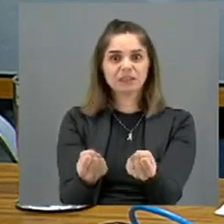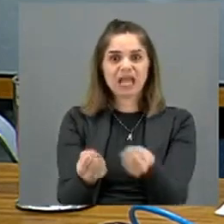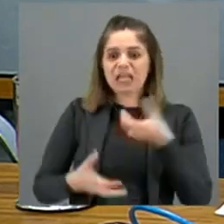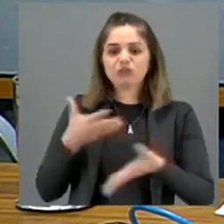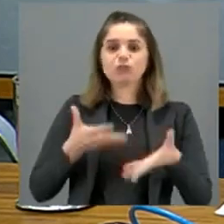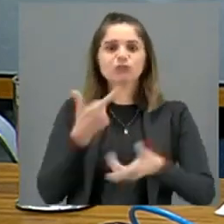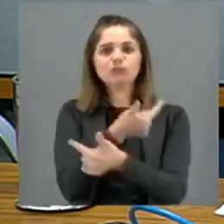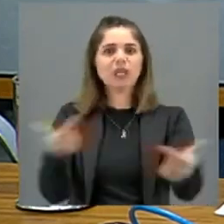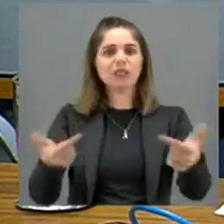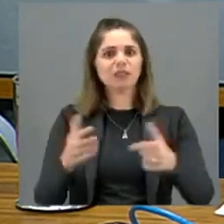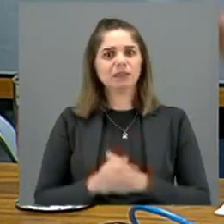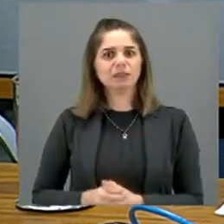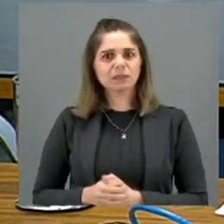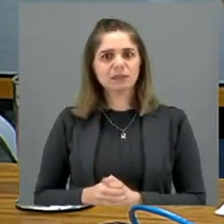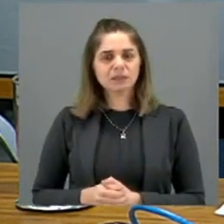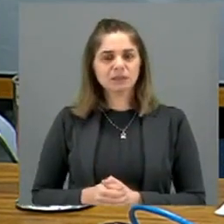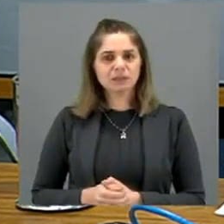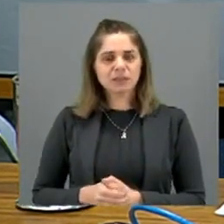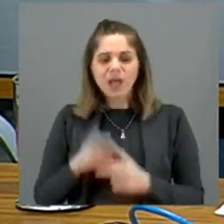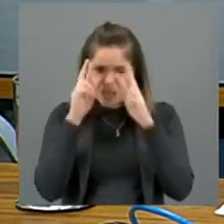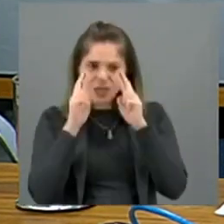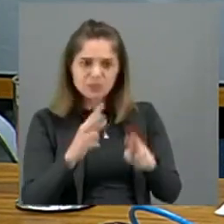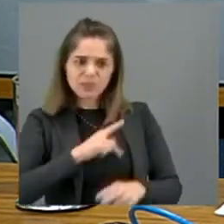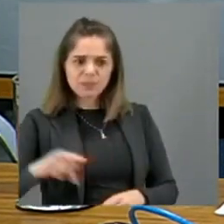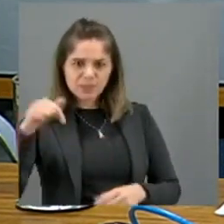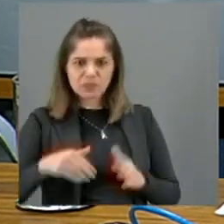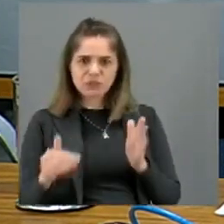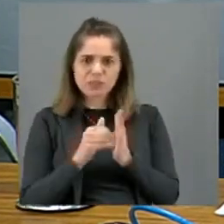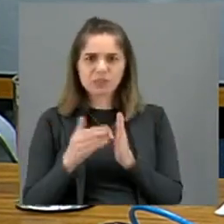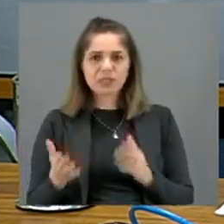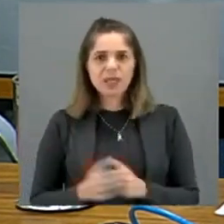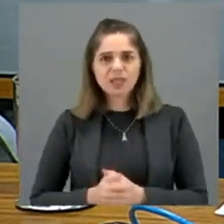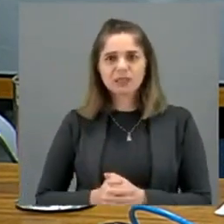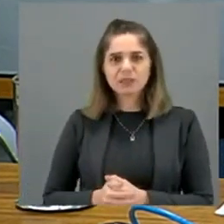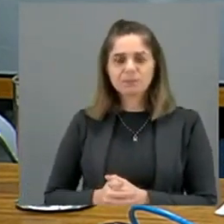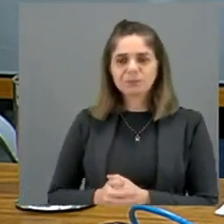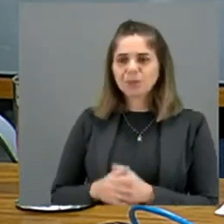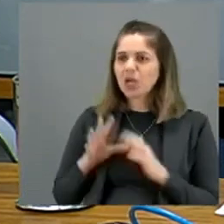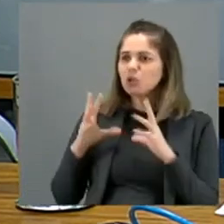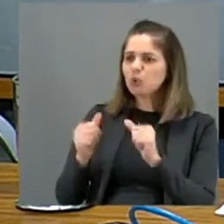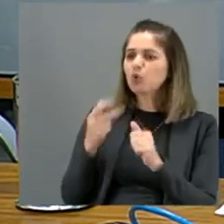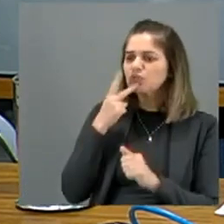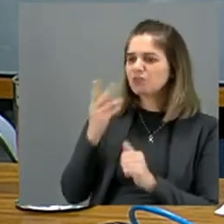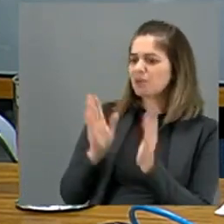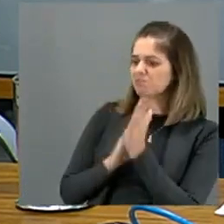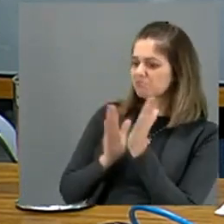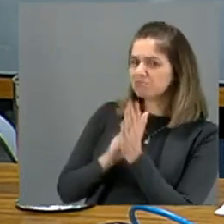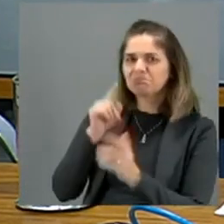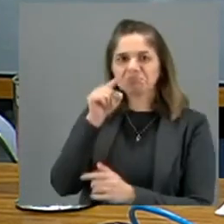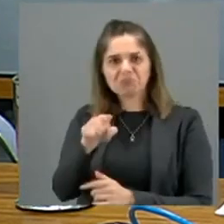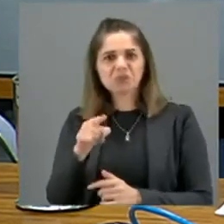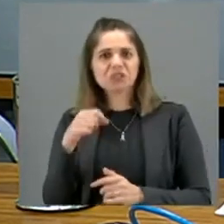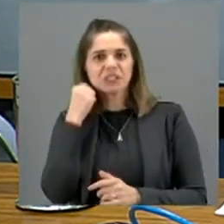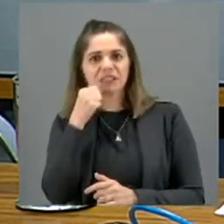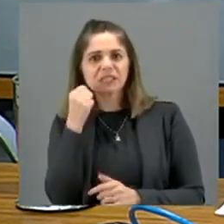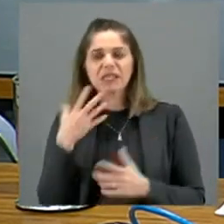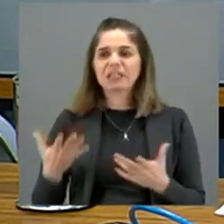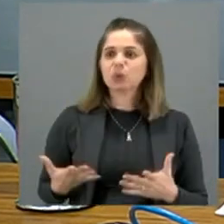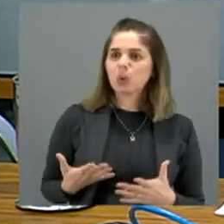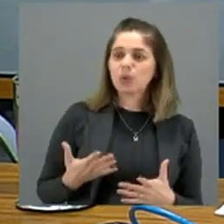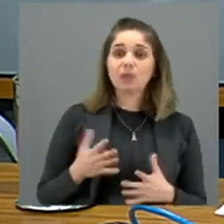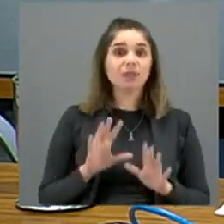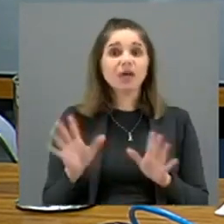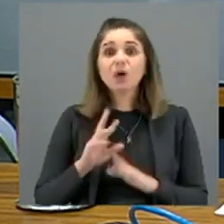casa. Eu sei que todo mundo, ao se dirigir, fala: Vossa Excelência foi muito bem, parabéns a Vossa Excelência pela iniciativa do